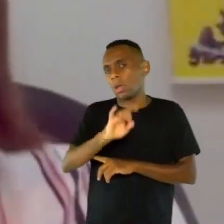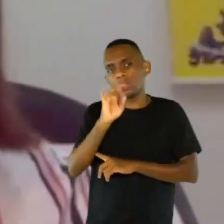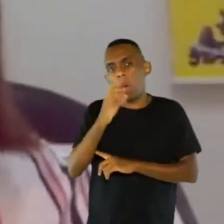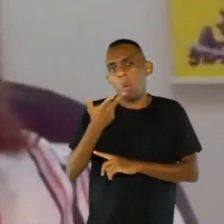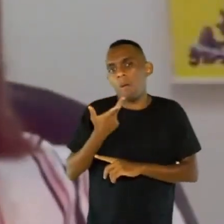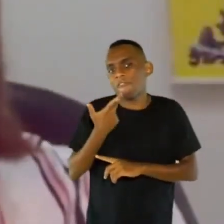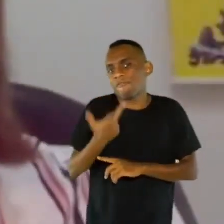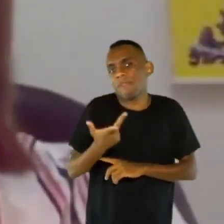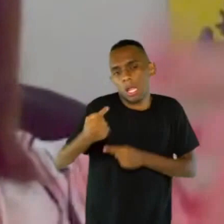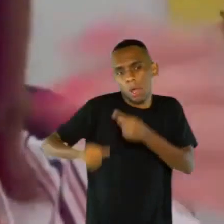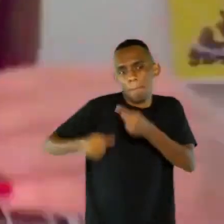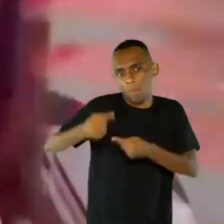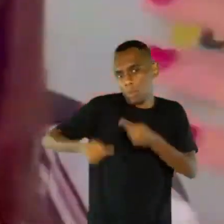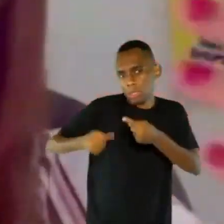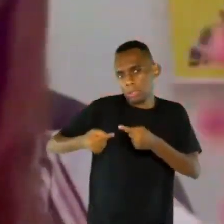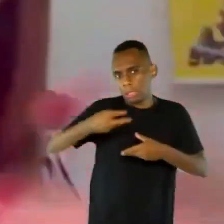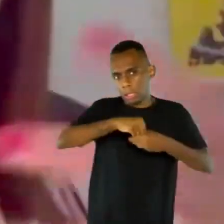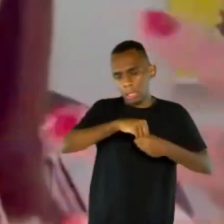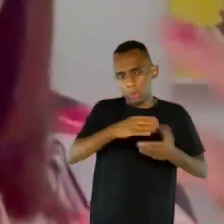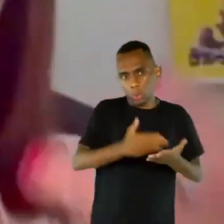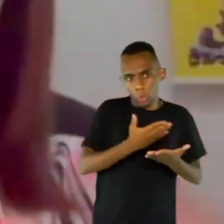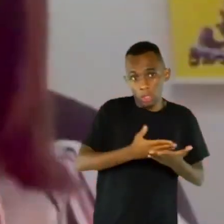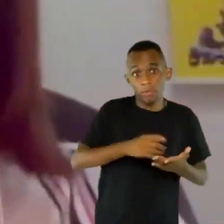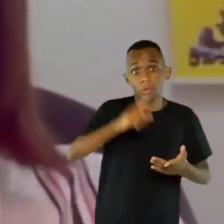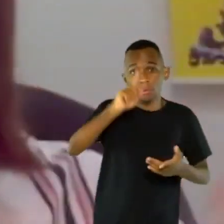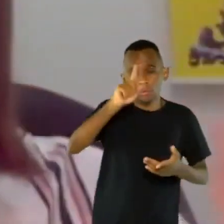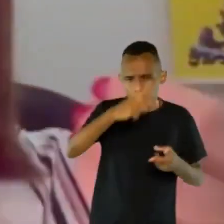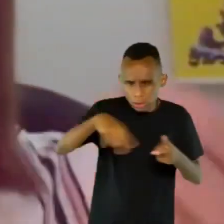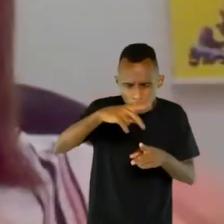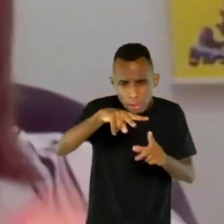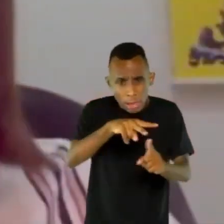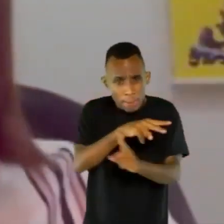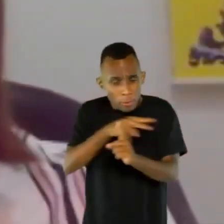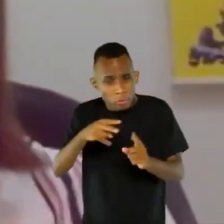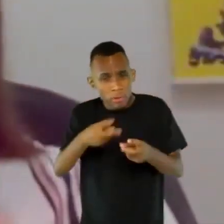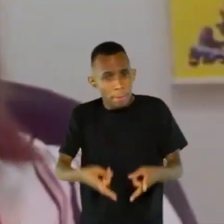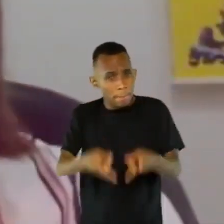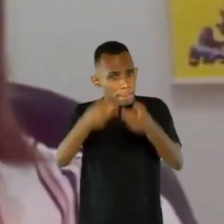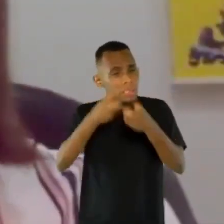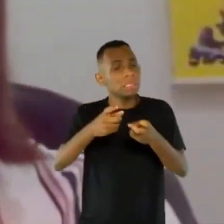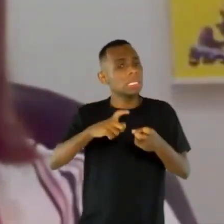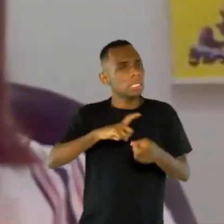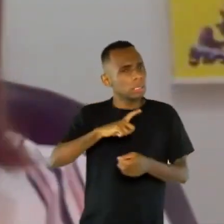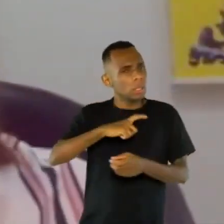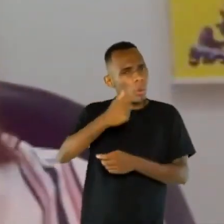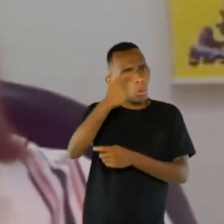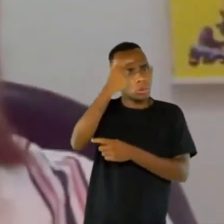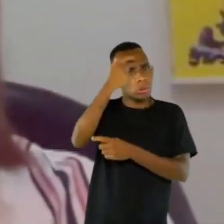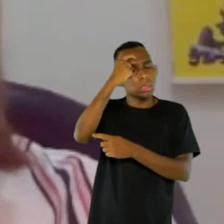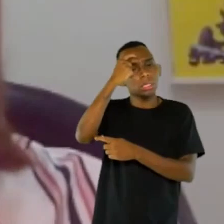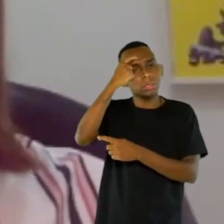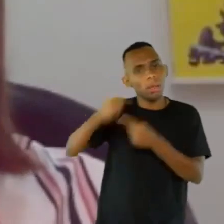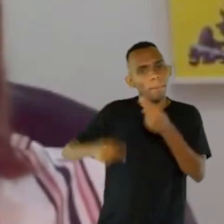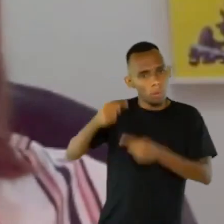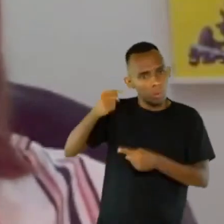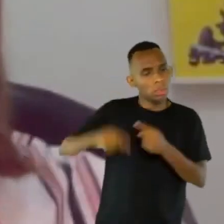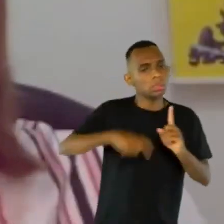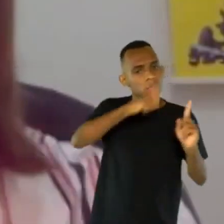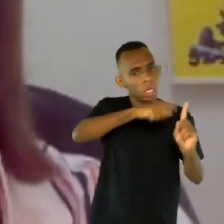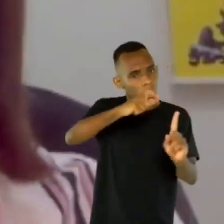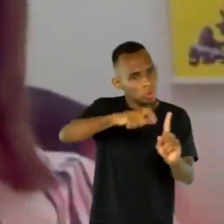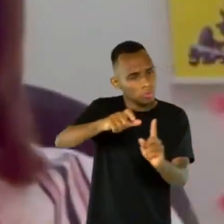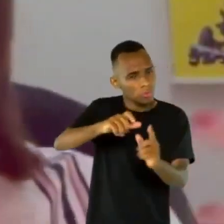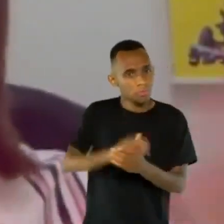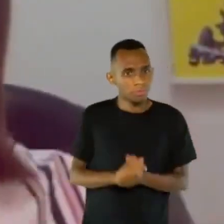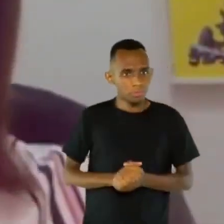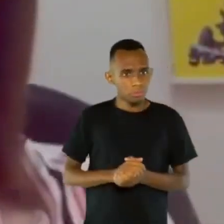existe no livro, né? Mas você vê que há ali uma consistência política atrás da ação desses personagens, né? Mas eu não